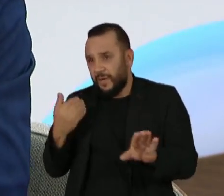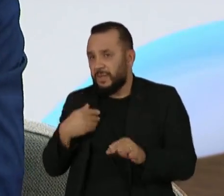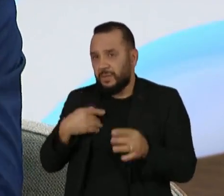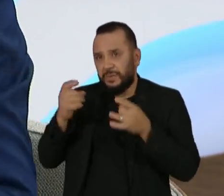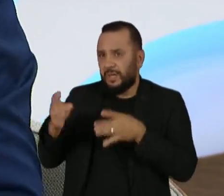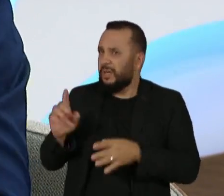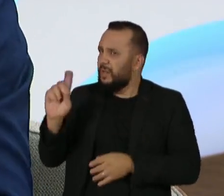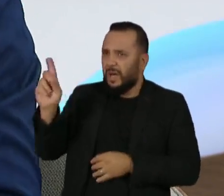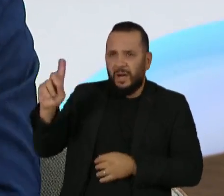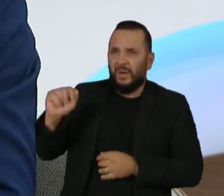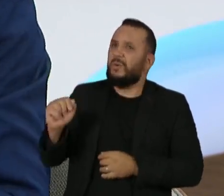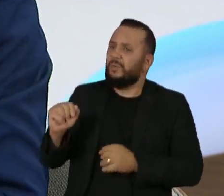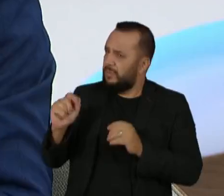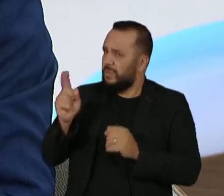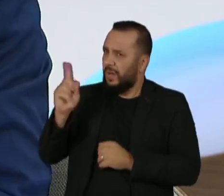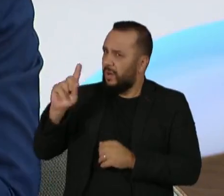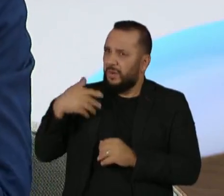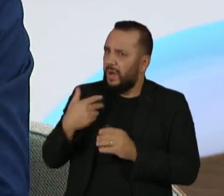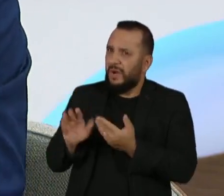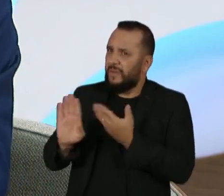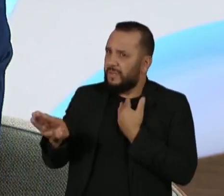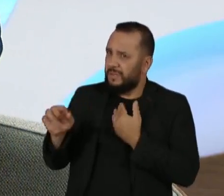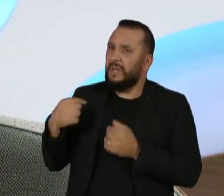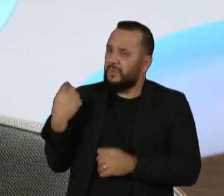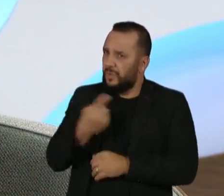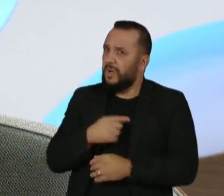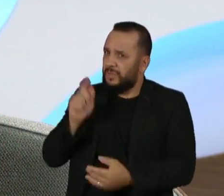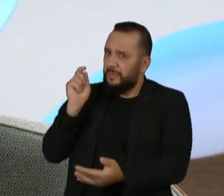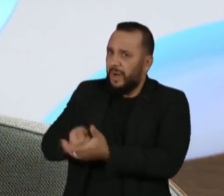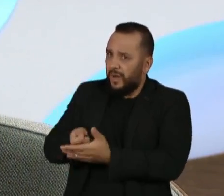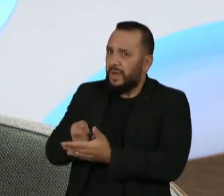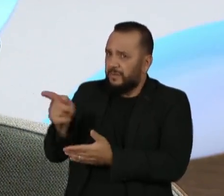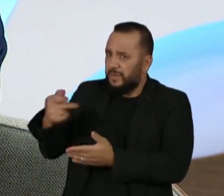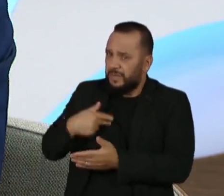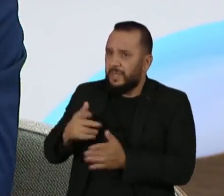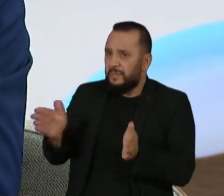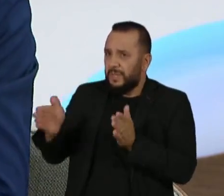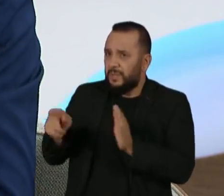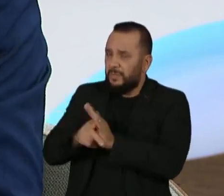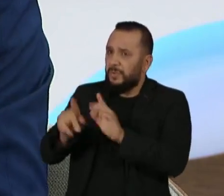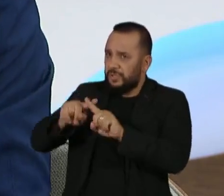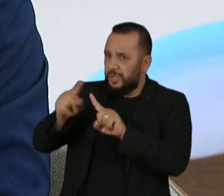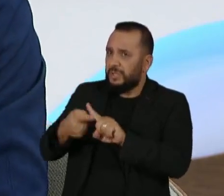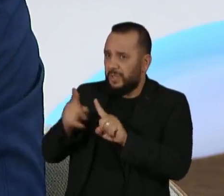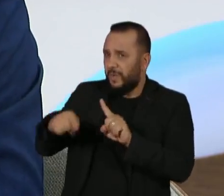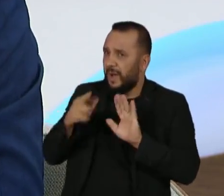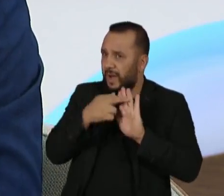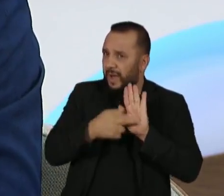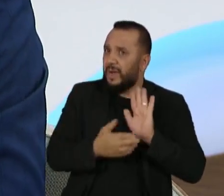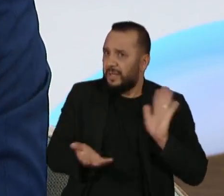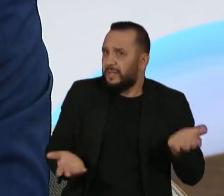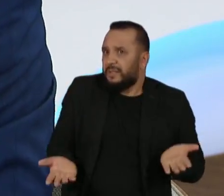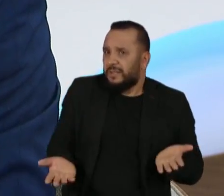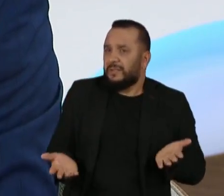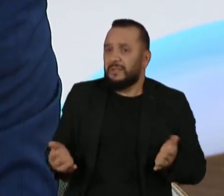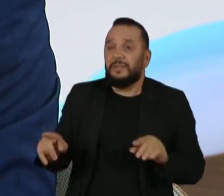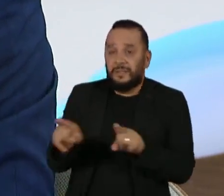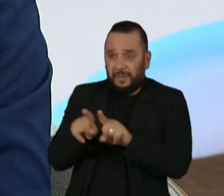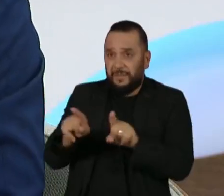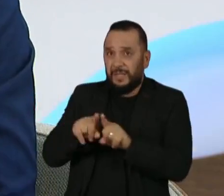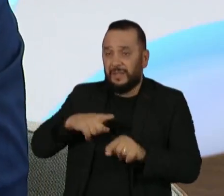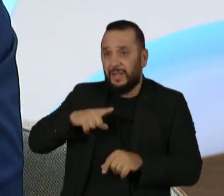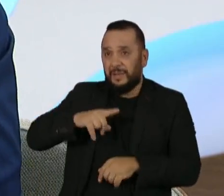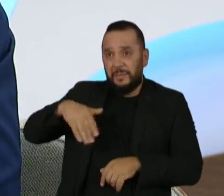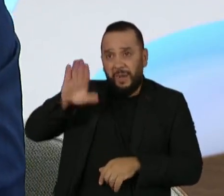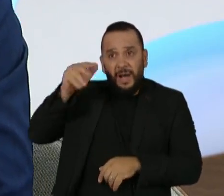saio. Eu falei, de modo nenhum, a gente vai honrar todo o teu período de gestação. Isso por uma questão de princípio. E mais, você sabia que eu tenho mais